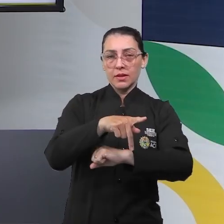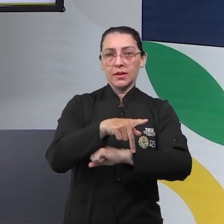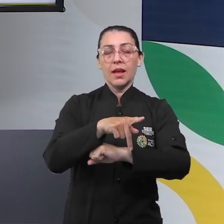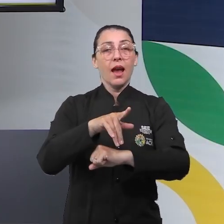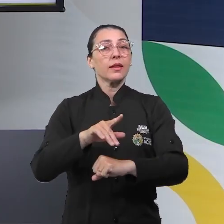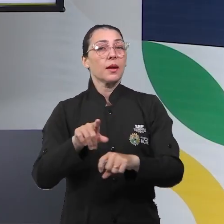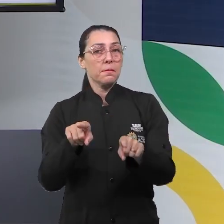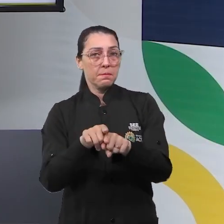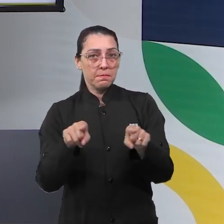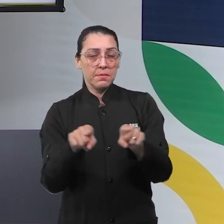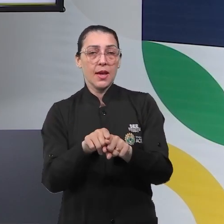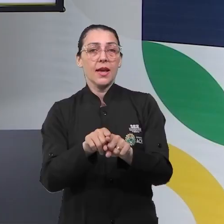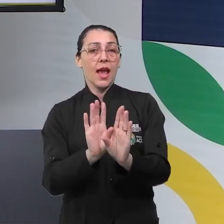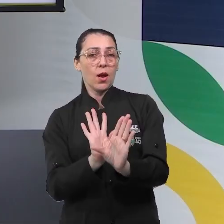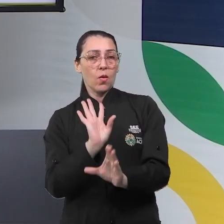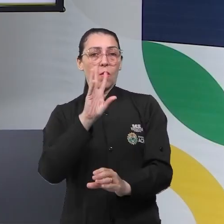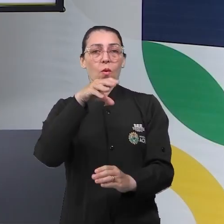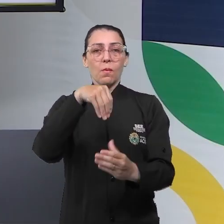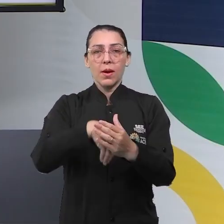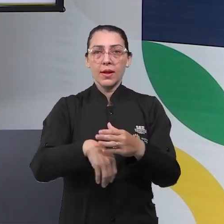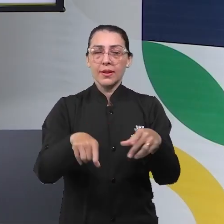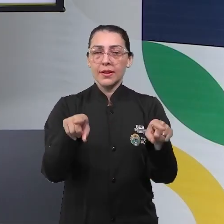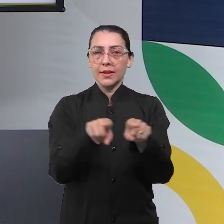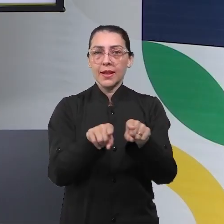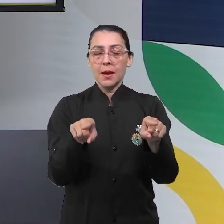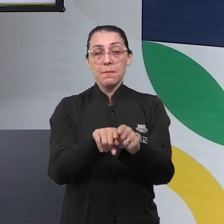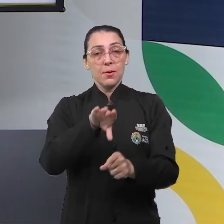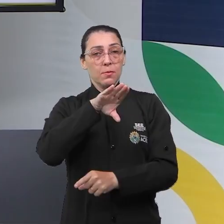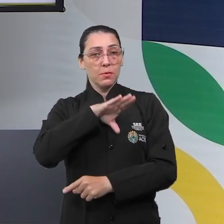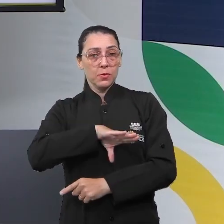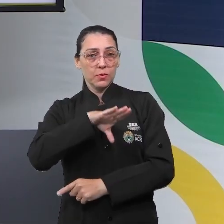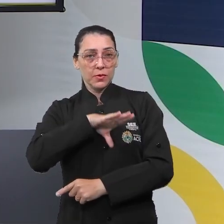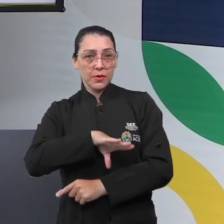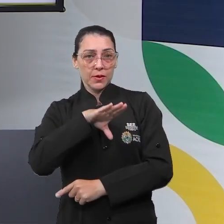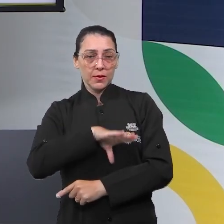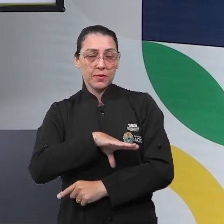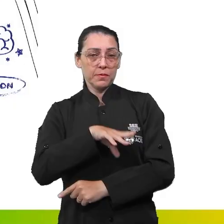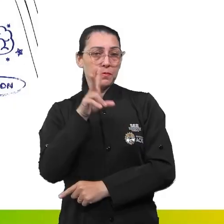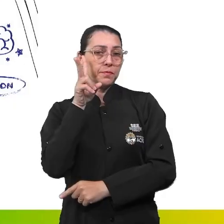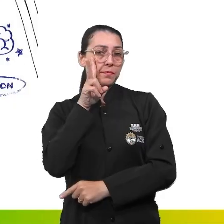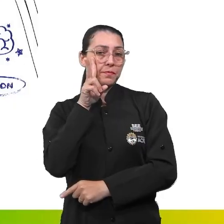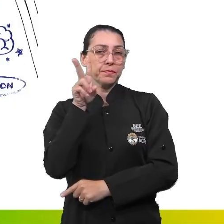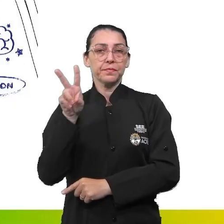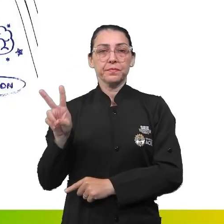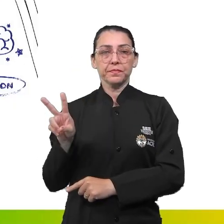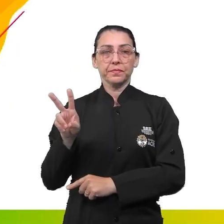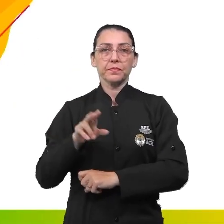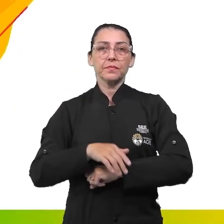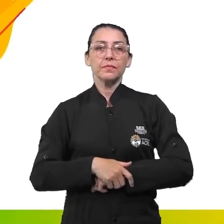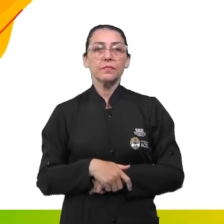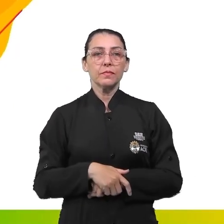isso acaba sendo incorporado também na língua portuguesa. Vamos acompanhar aqui.